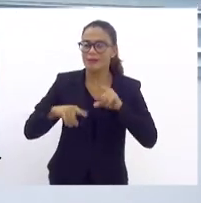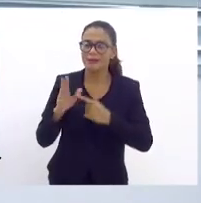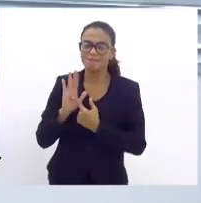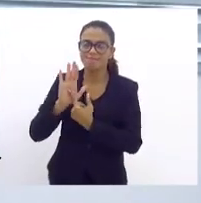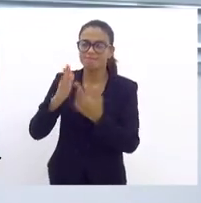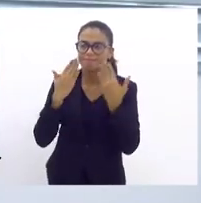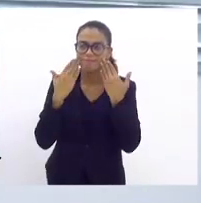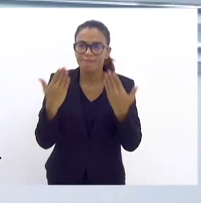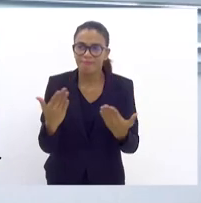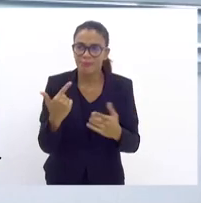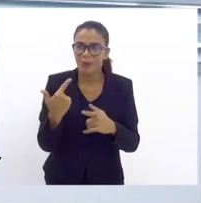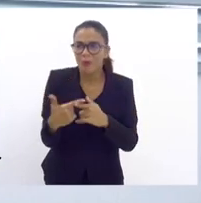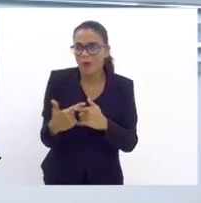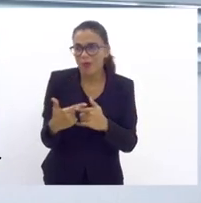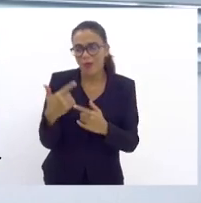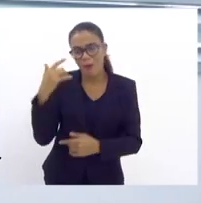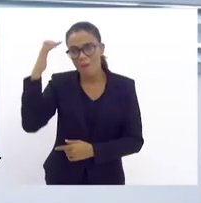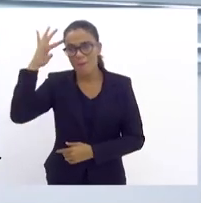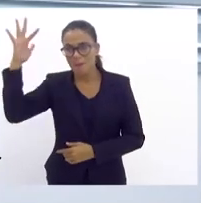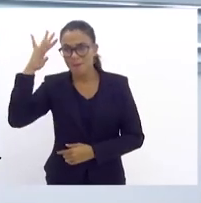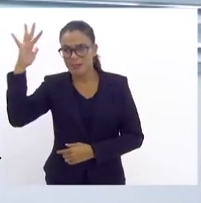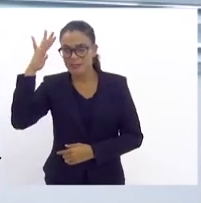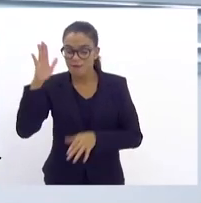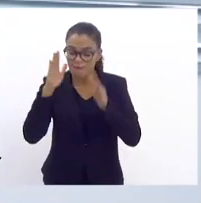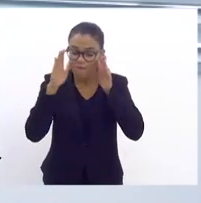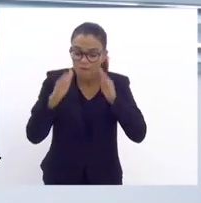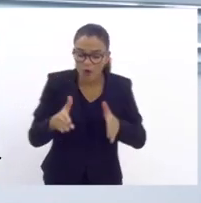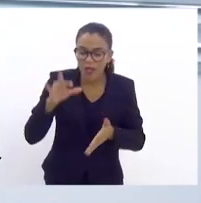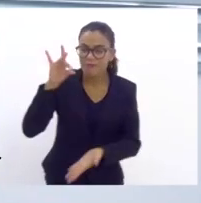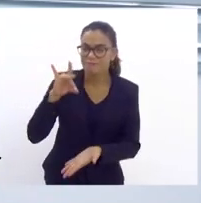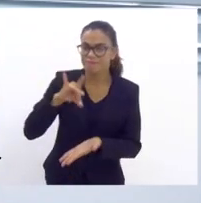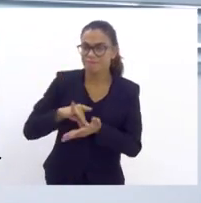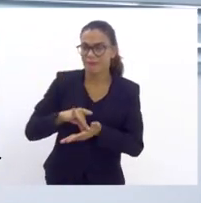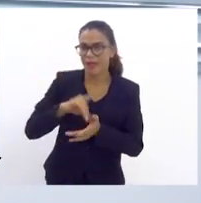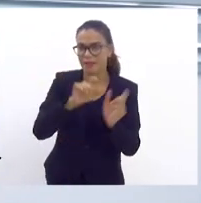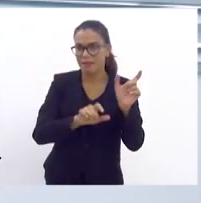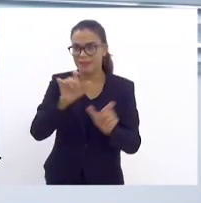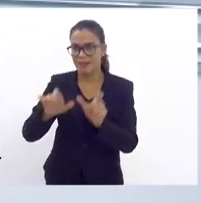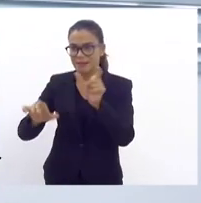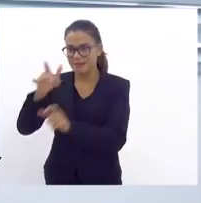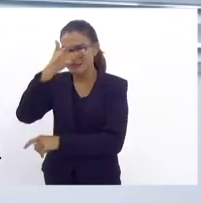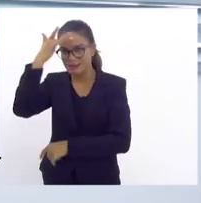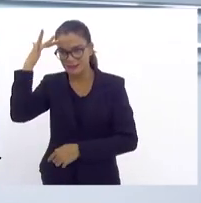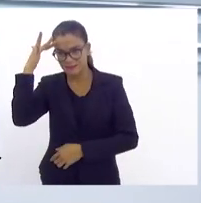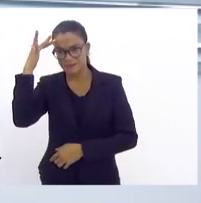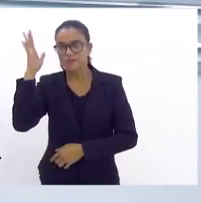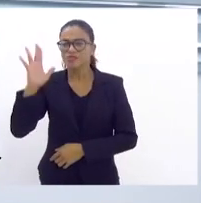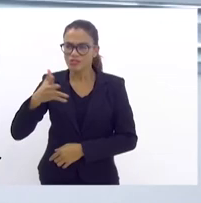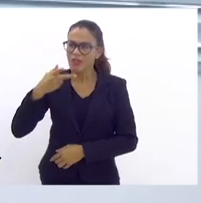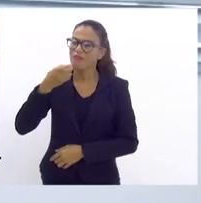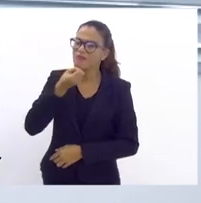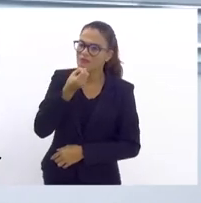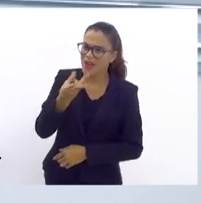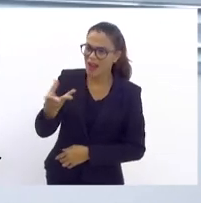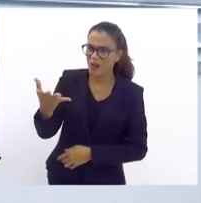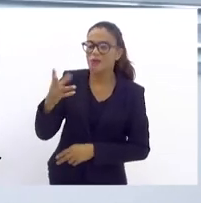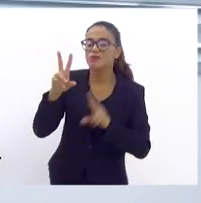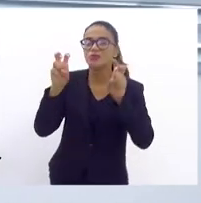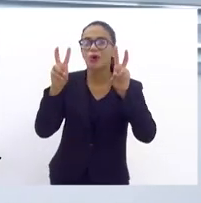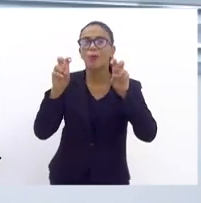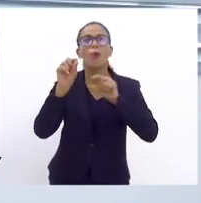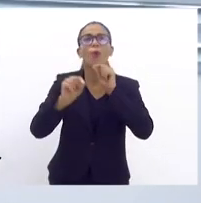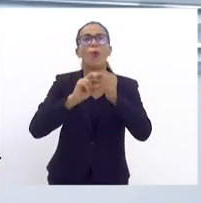porque eu achei que assim iria ficar focado na realidade dessas pessoas muitos já foi dito sobre o que é o autismo